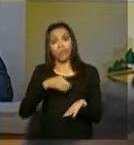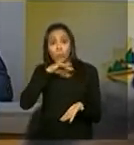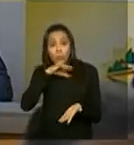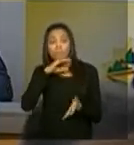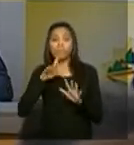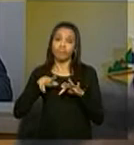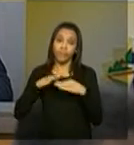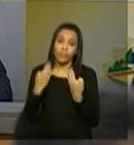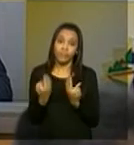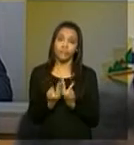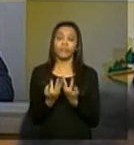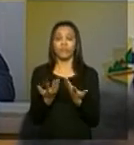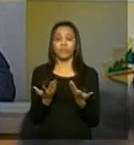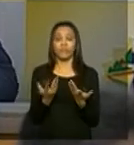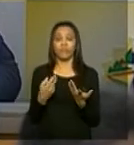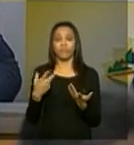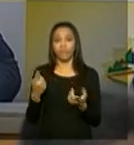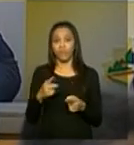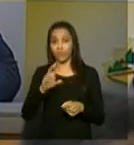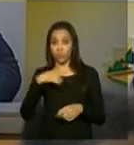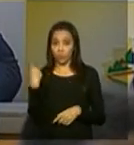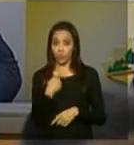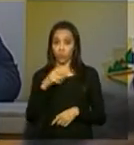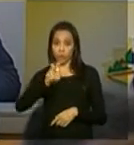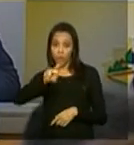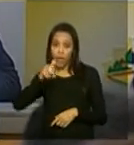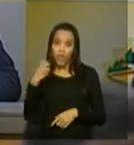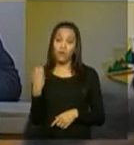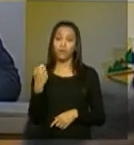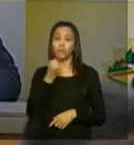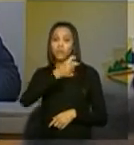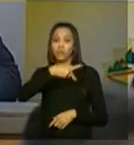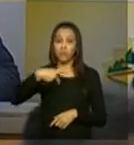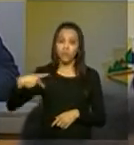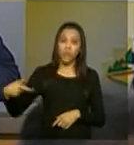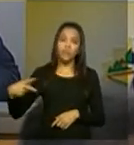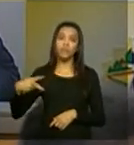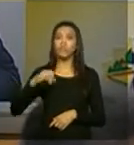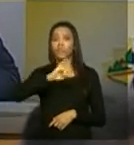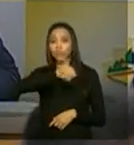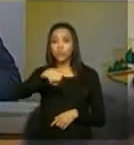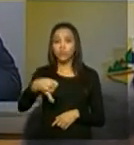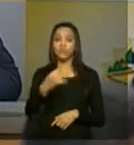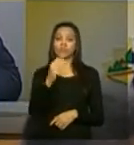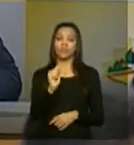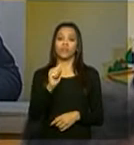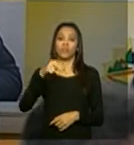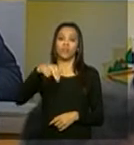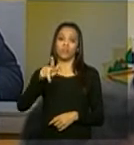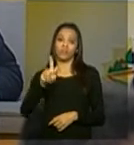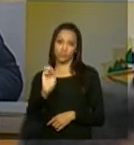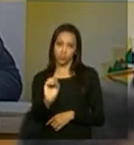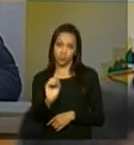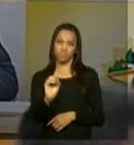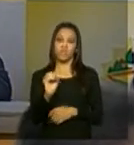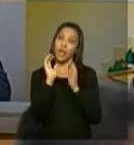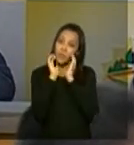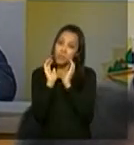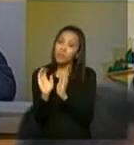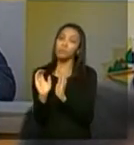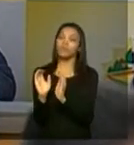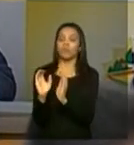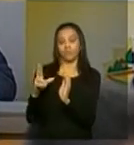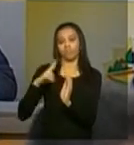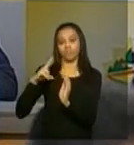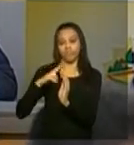do nosso e ex presidente joão goulart e respeitando a privacidade dos